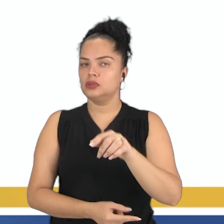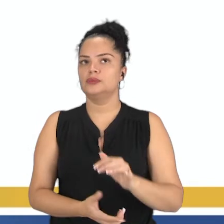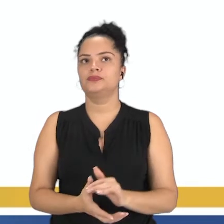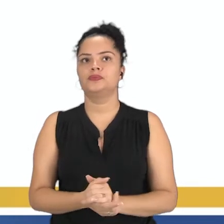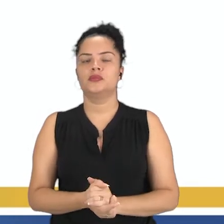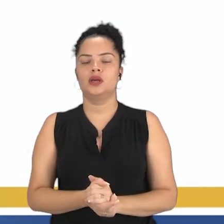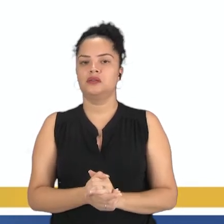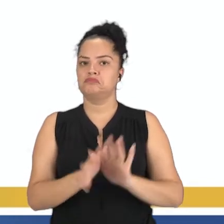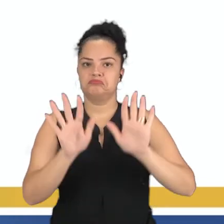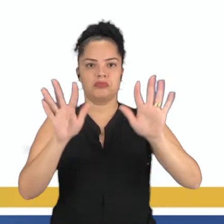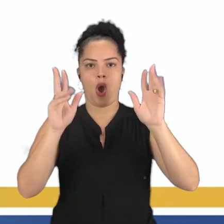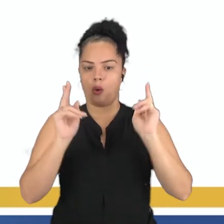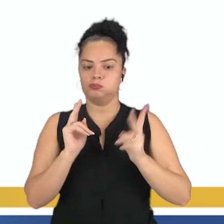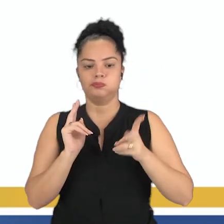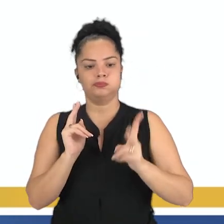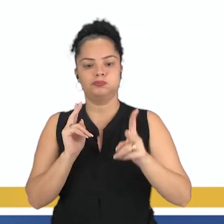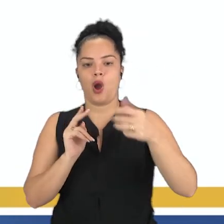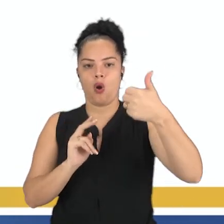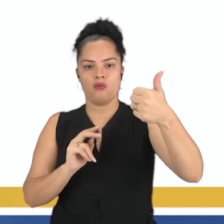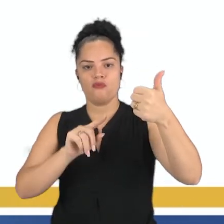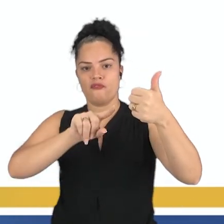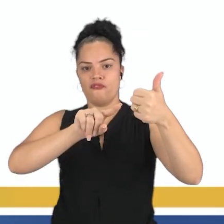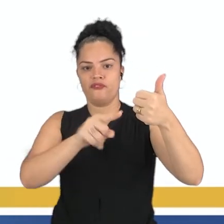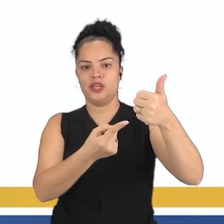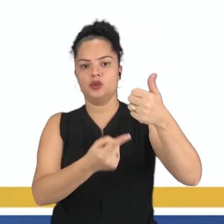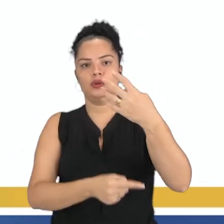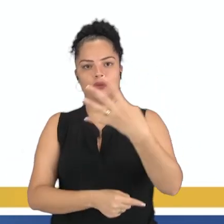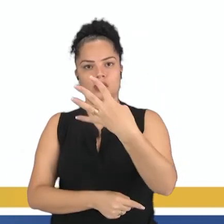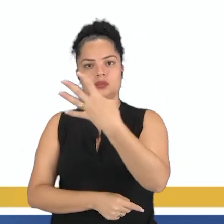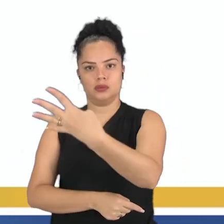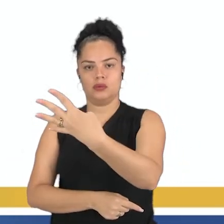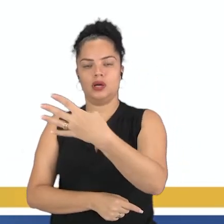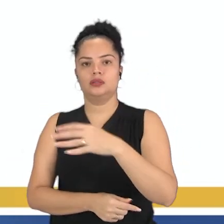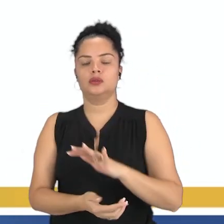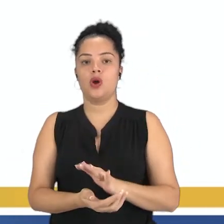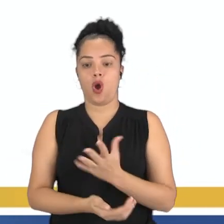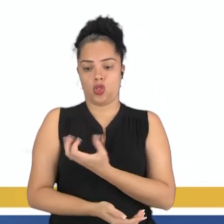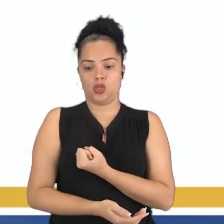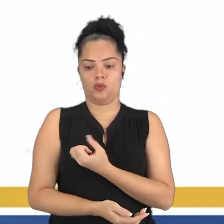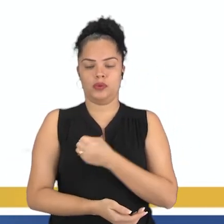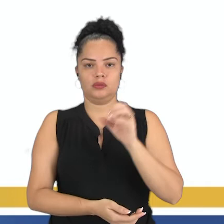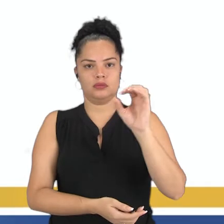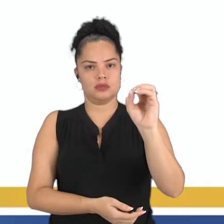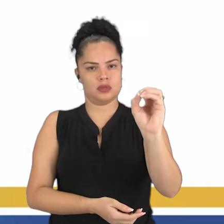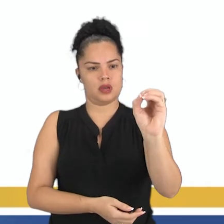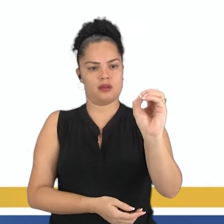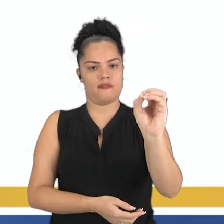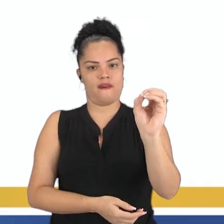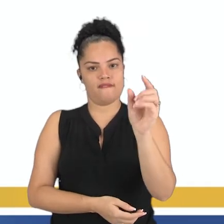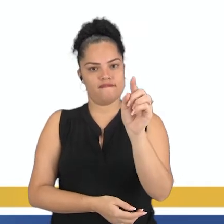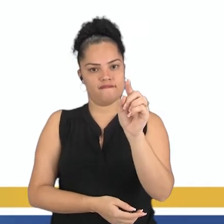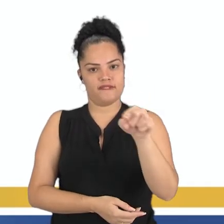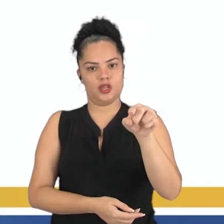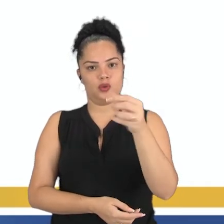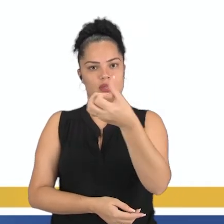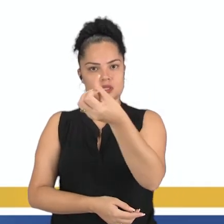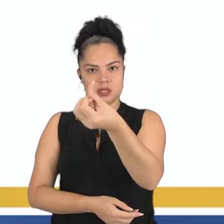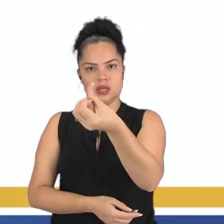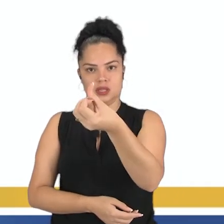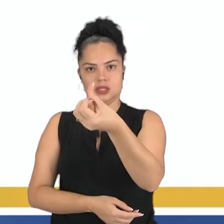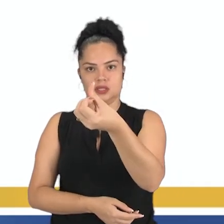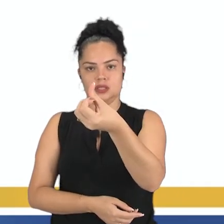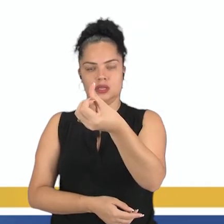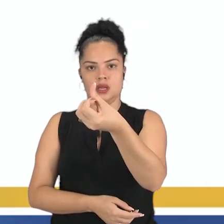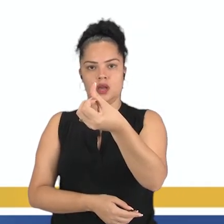como ele está, 1,44. O 0,6, para eu deixar após a vírgula